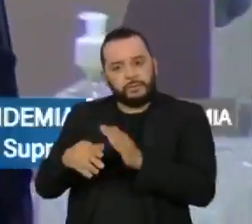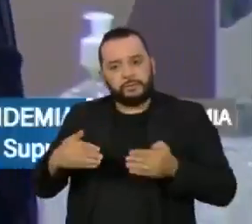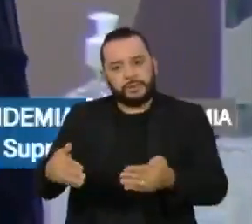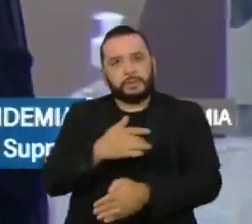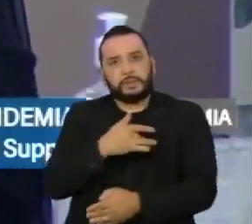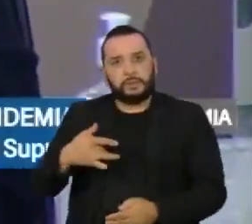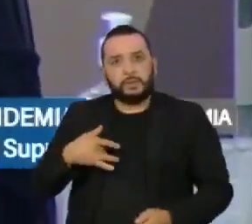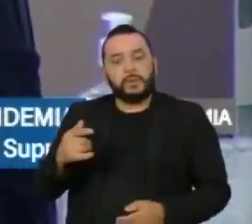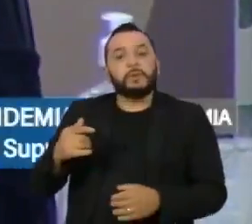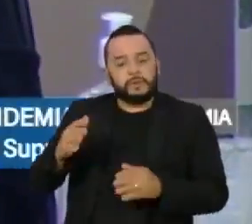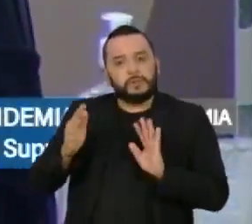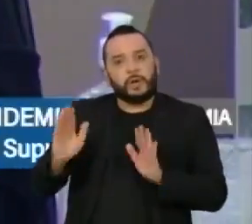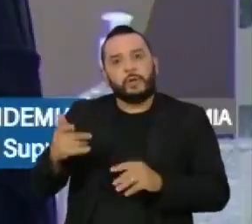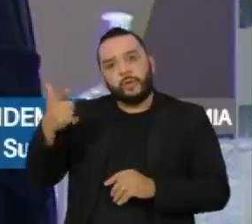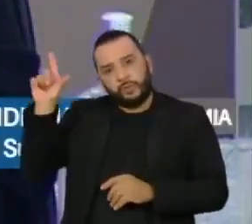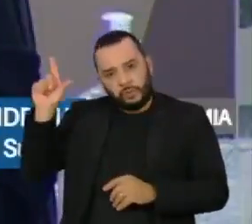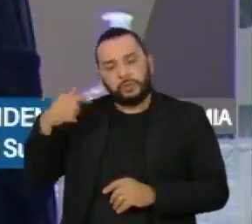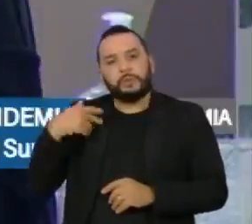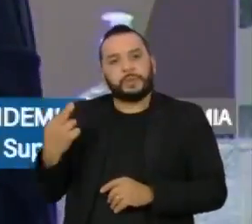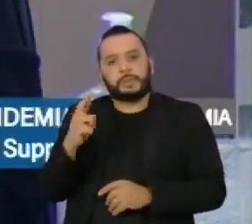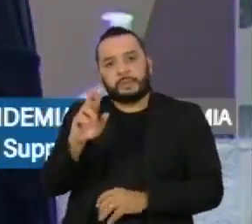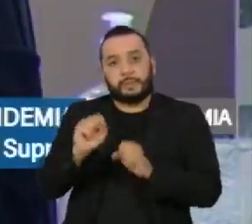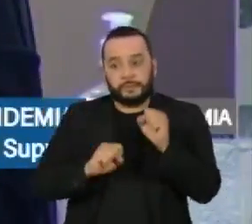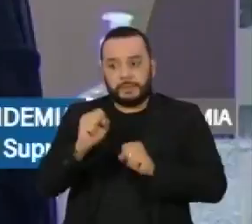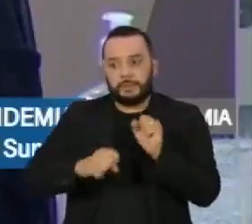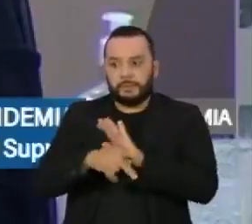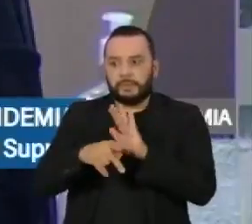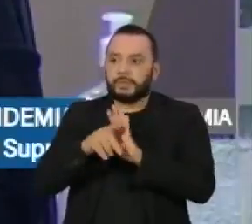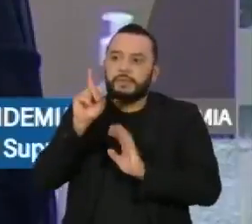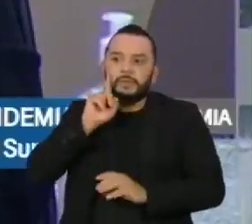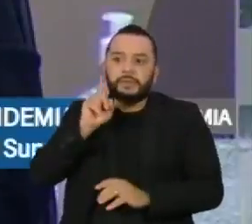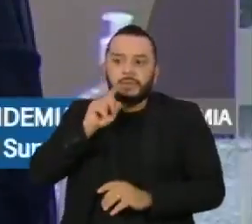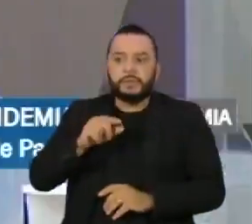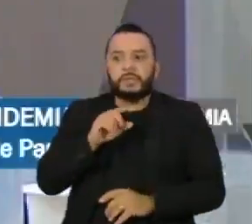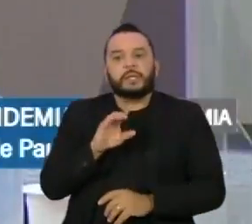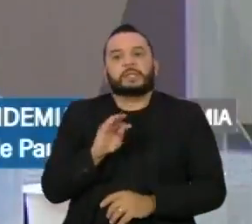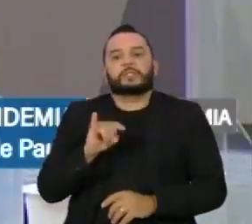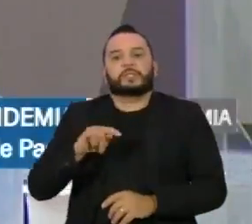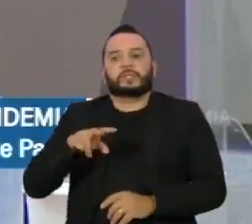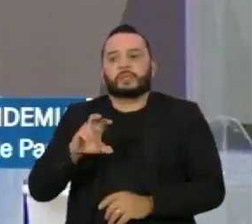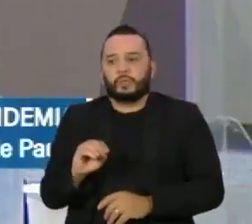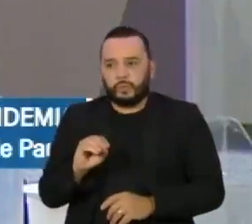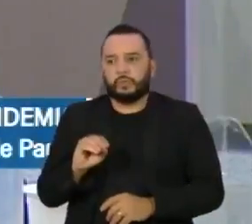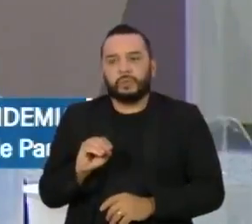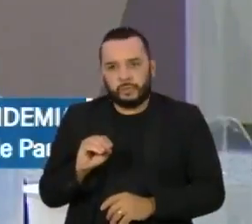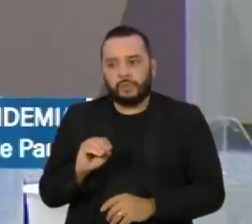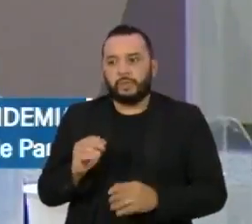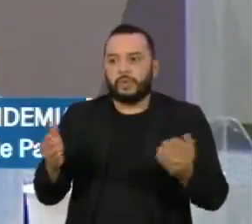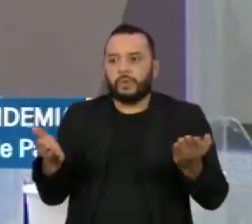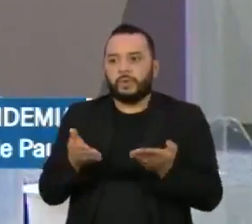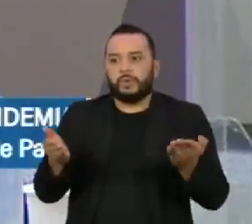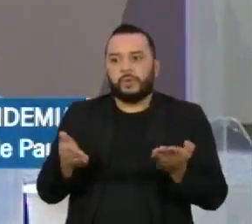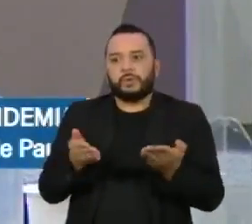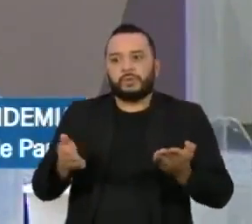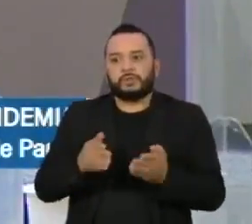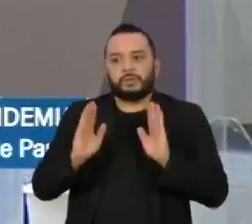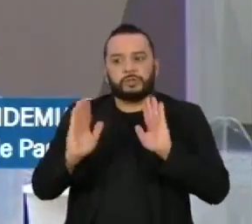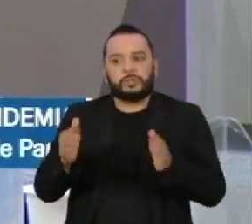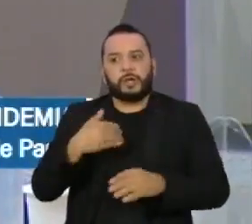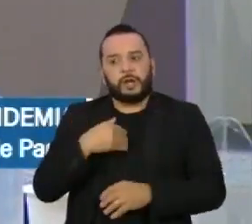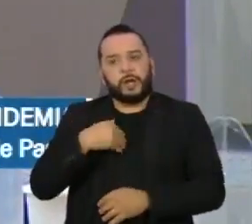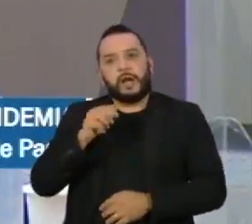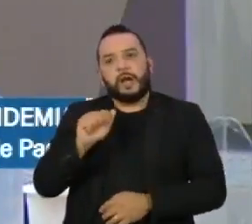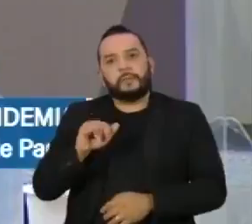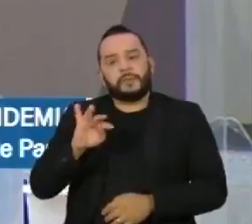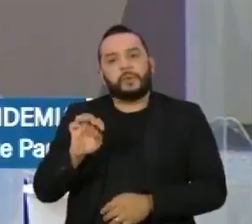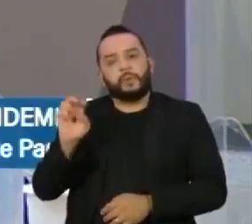foi confirmada por outro representante da empresa americana, Cristiano Carvalho. Hoje, Hamilton Gomes se disse usado nessa